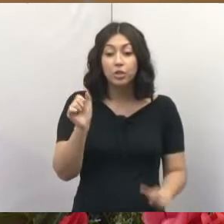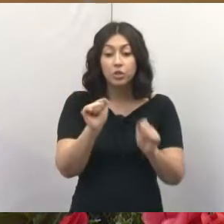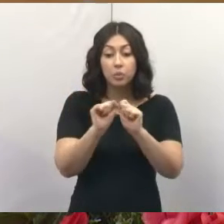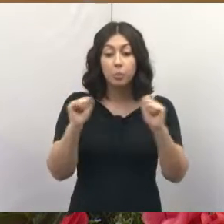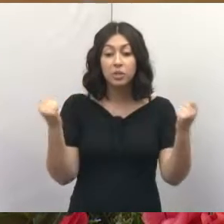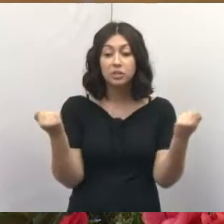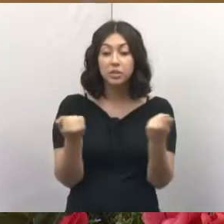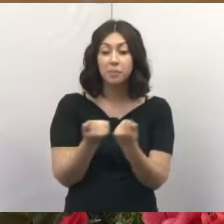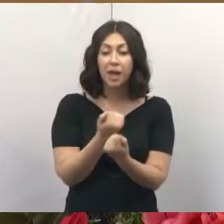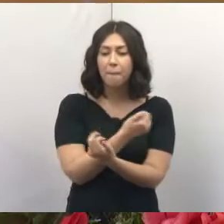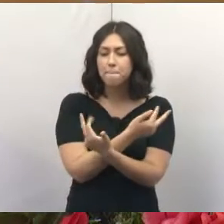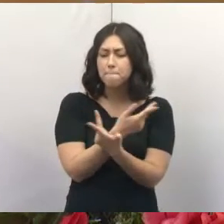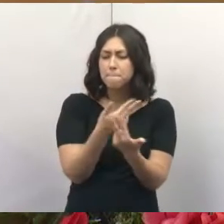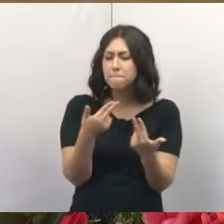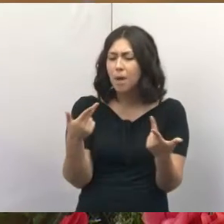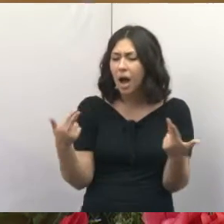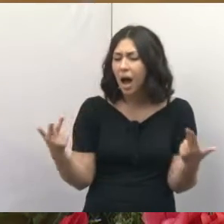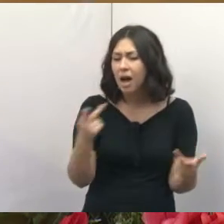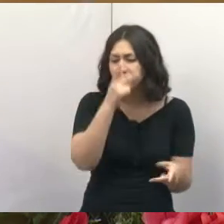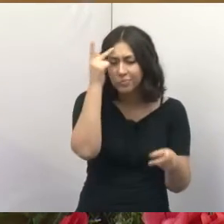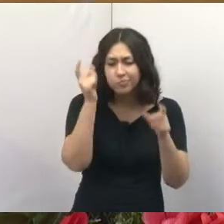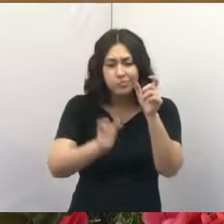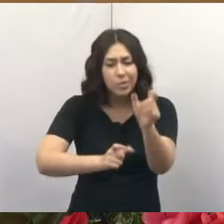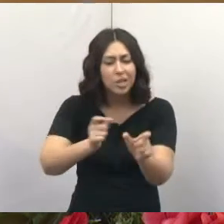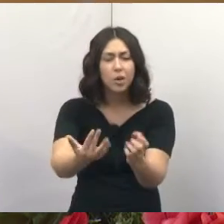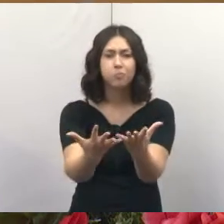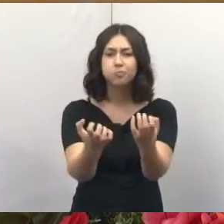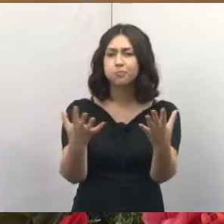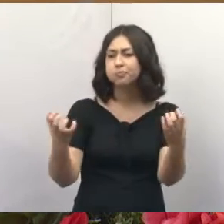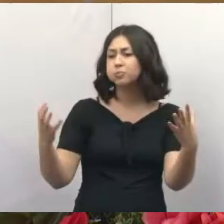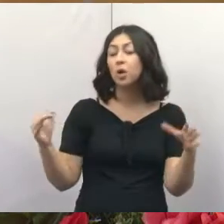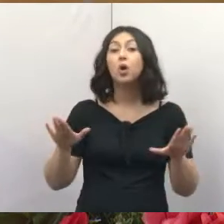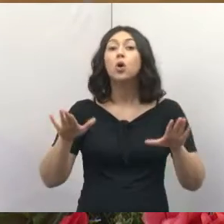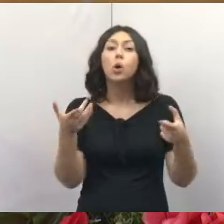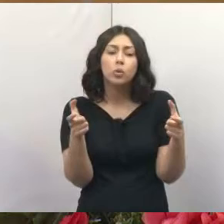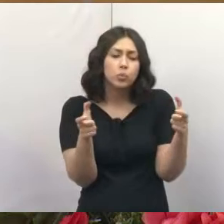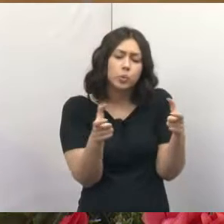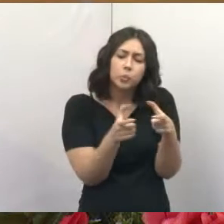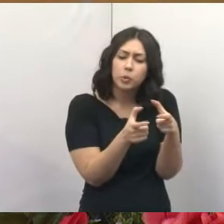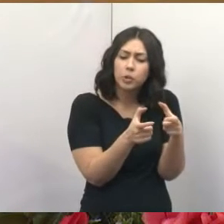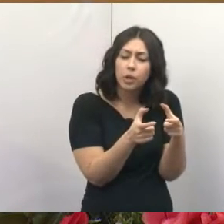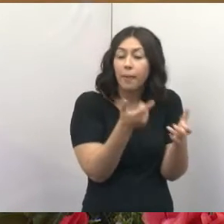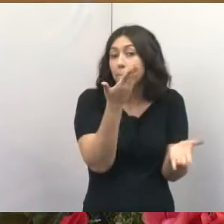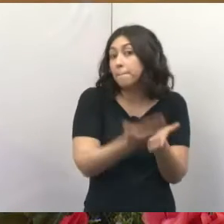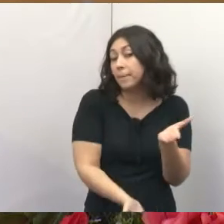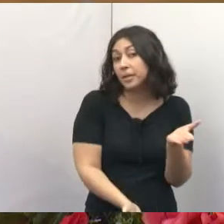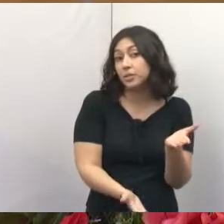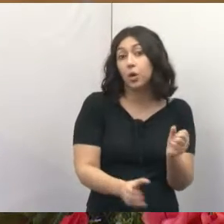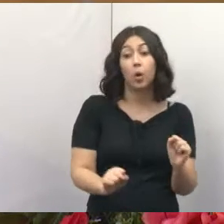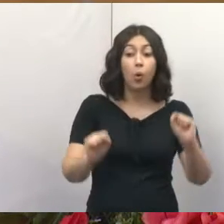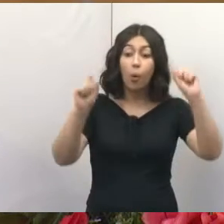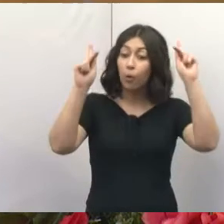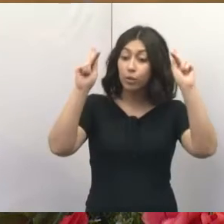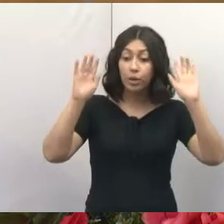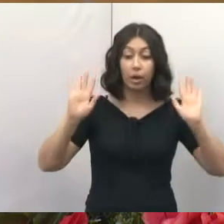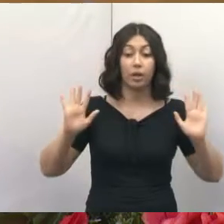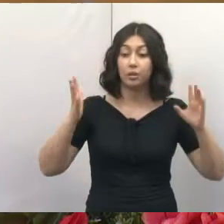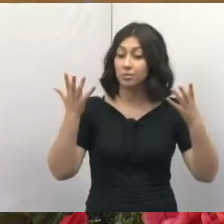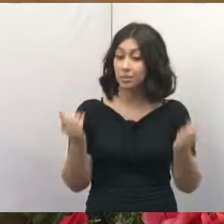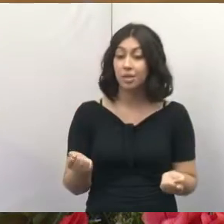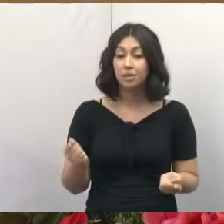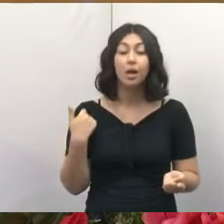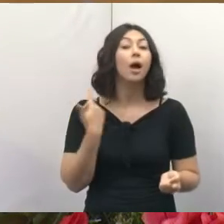assembleia onde tem milhares de pessoas, geralmente a minoria, quando ela perde numa assembleia, ela acata a maioria, né? E a